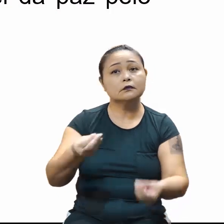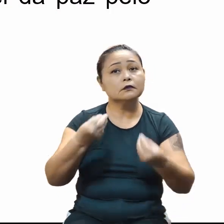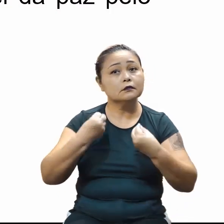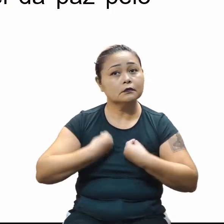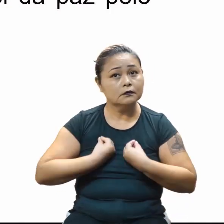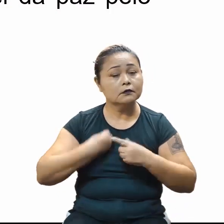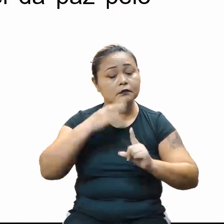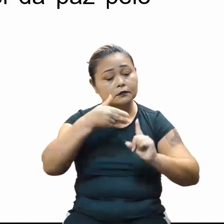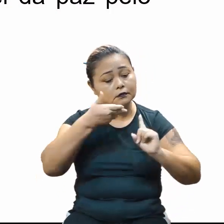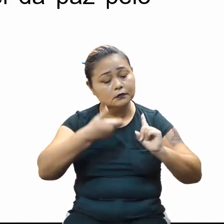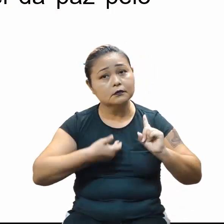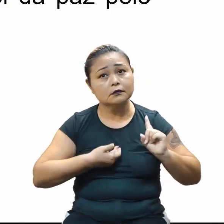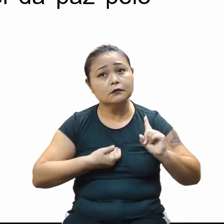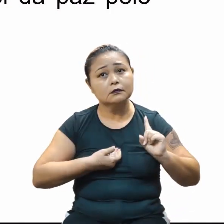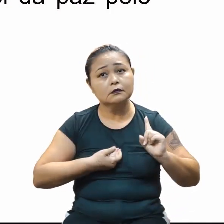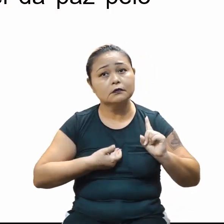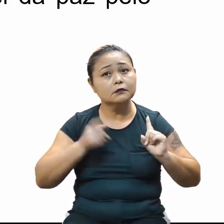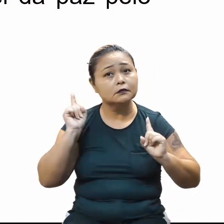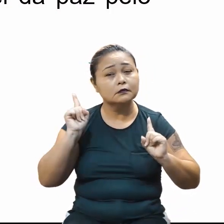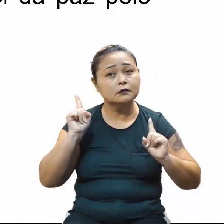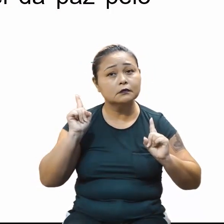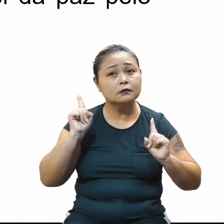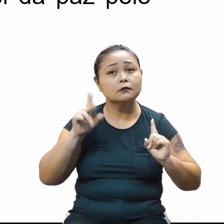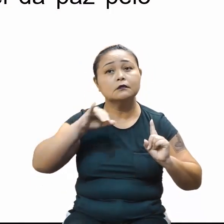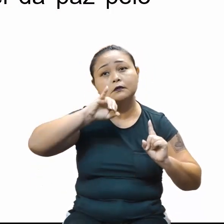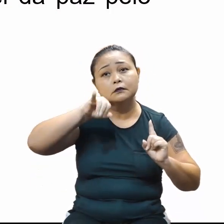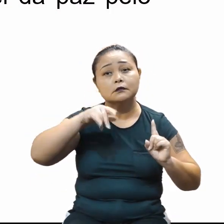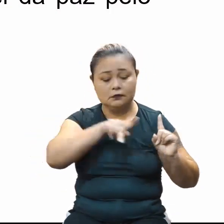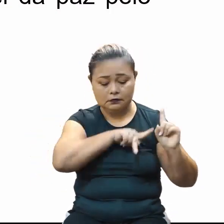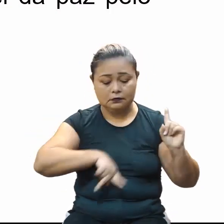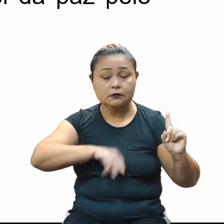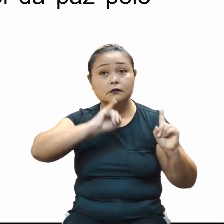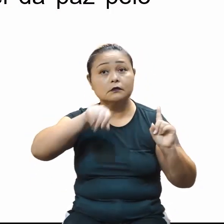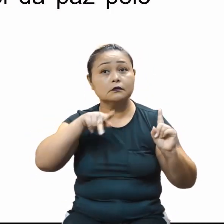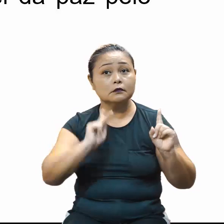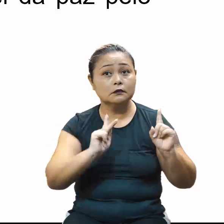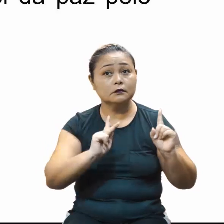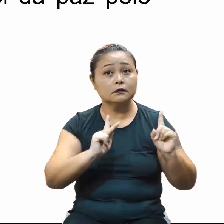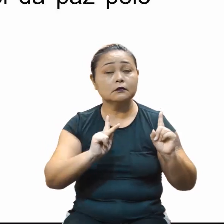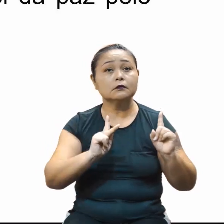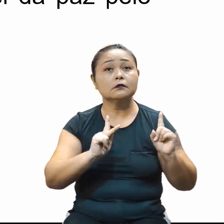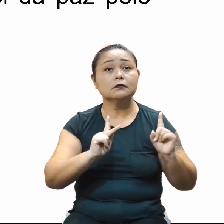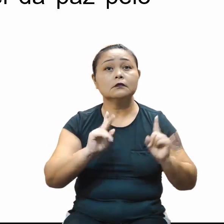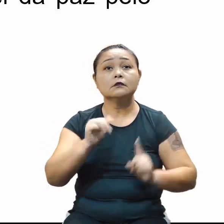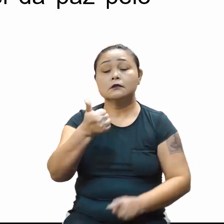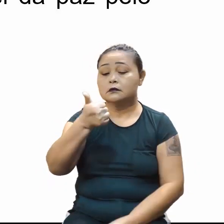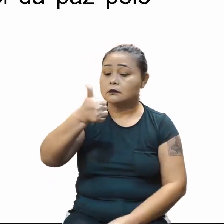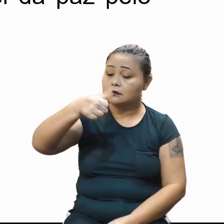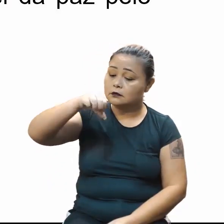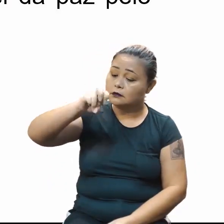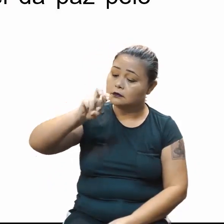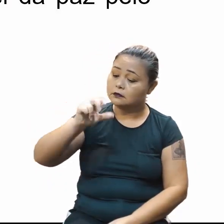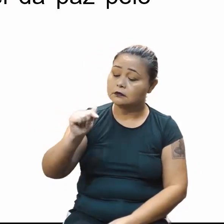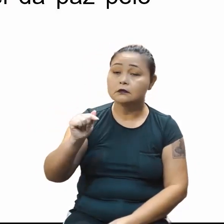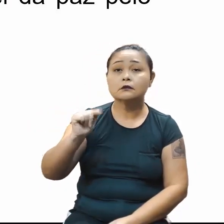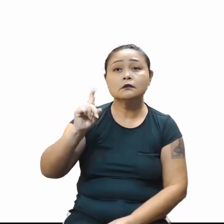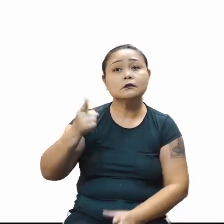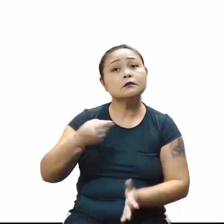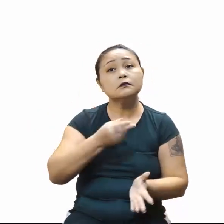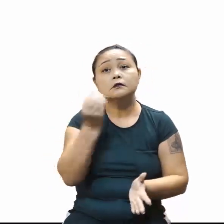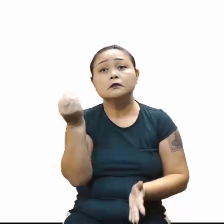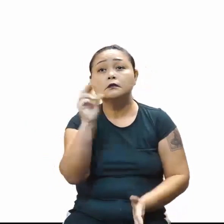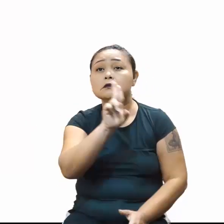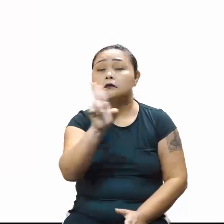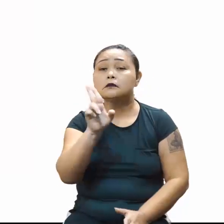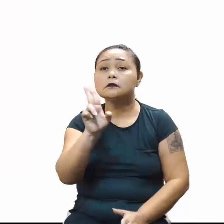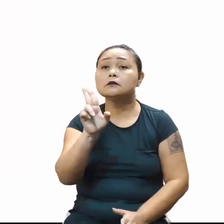recebe a homenagem aqui do Juscelino Kubitschek. Em 1957, ele é indicado ao Prêmio Nobel da